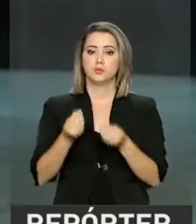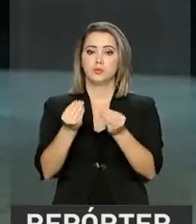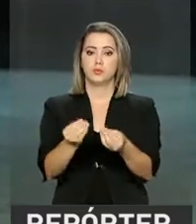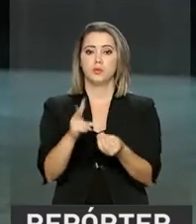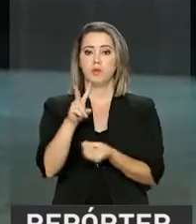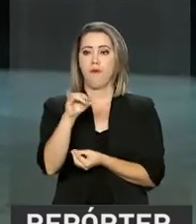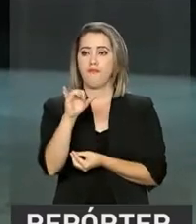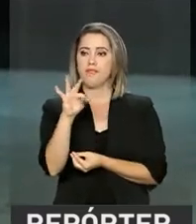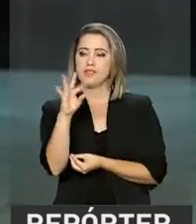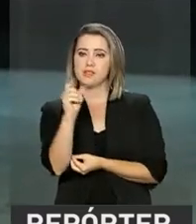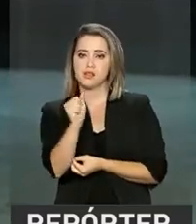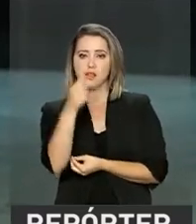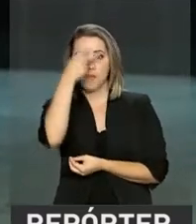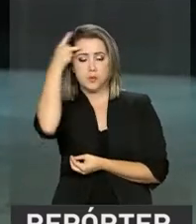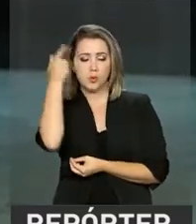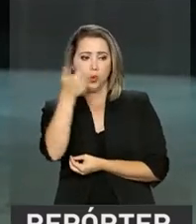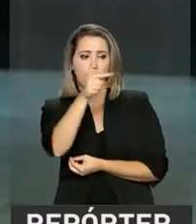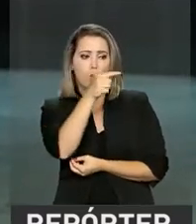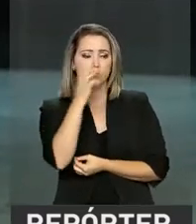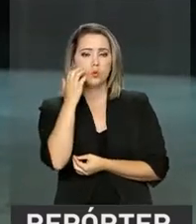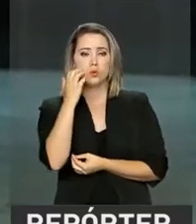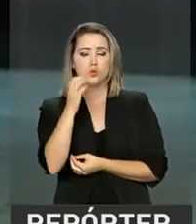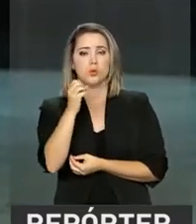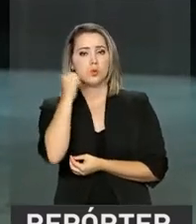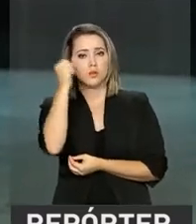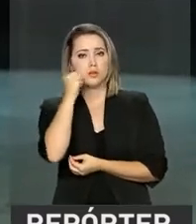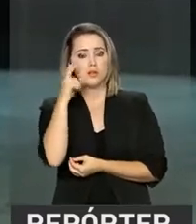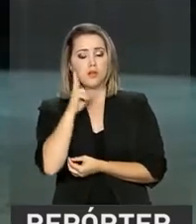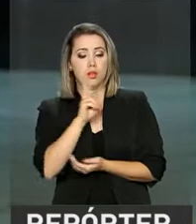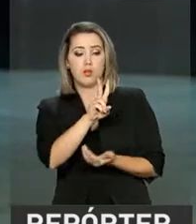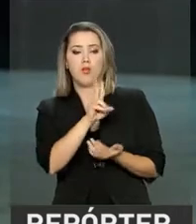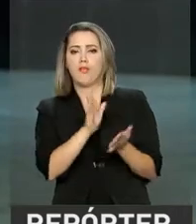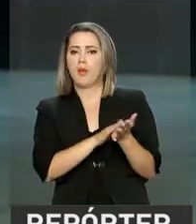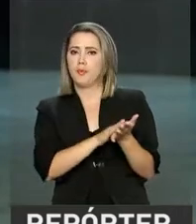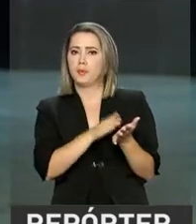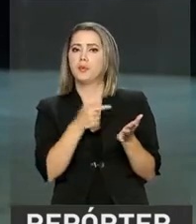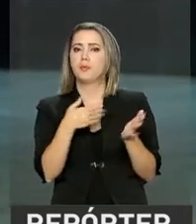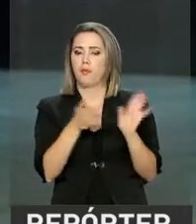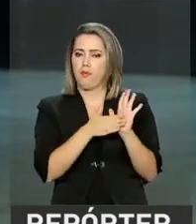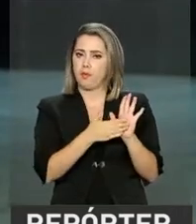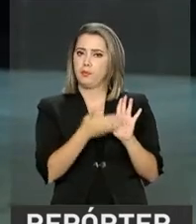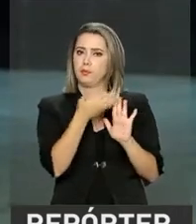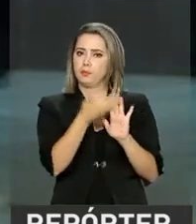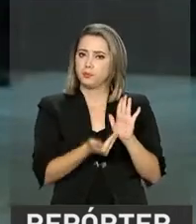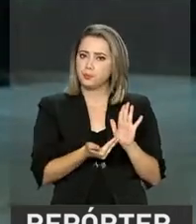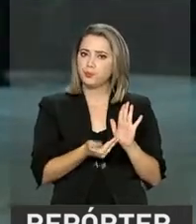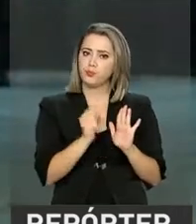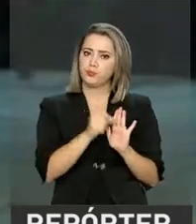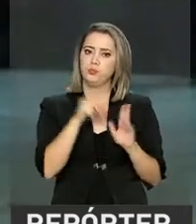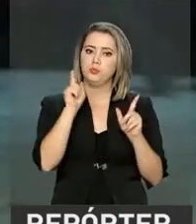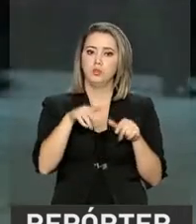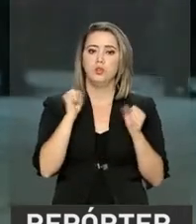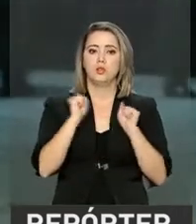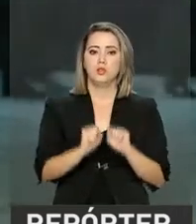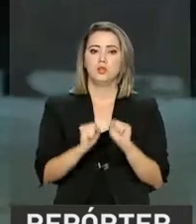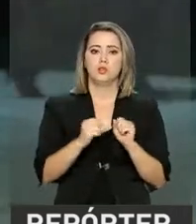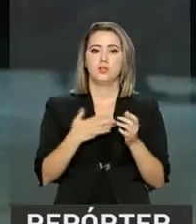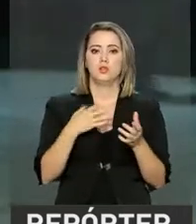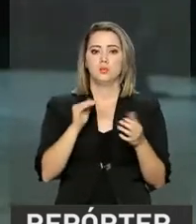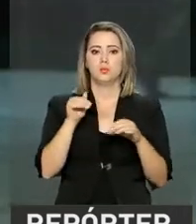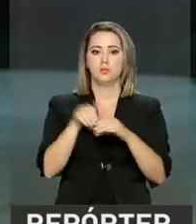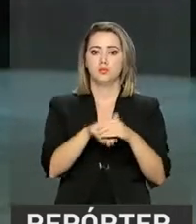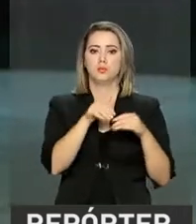vista coletiva para que os demais senadores também possam analisar a proposta. Ferraço acredita que é possível votar a